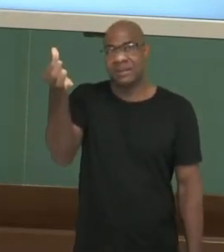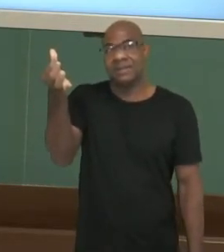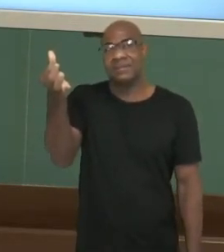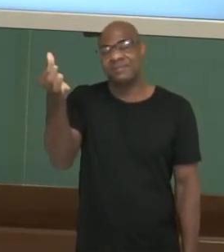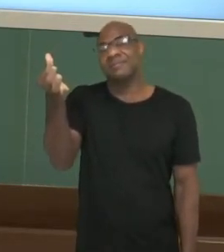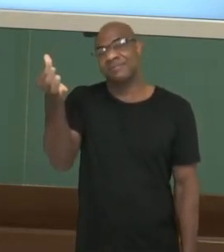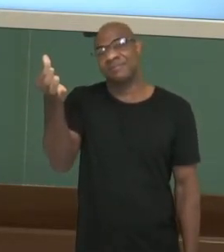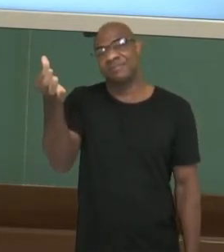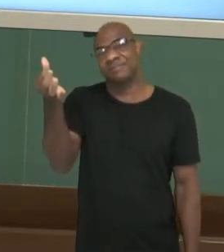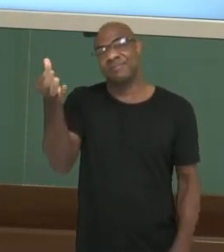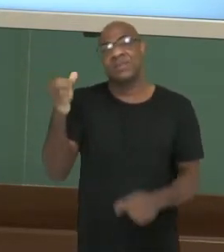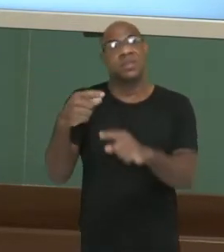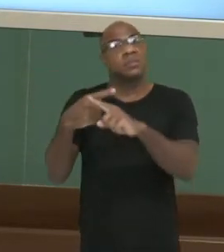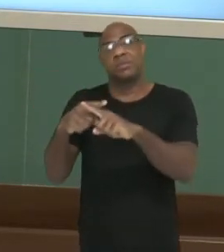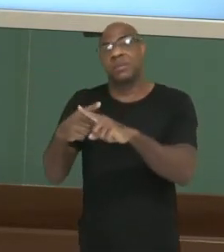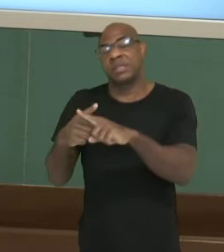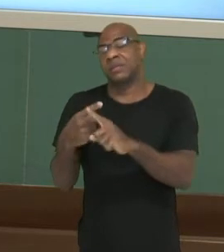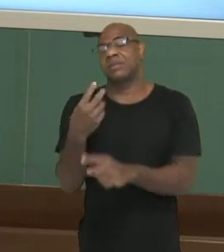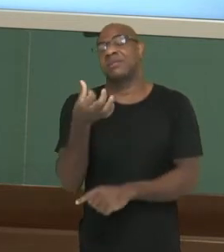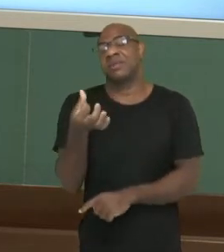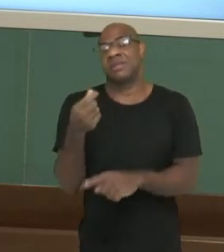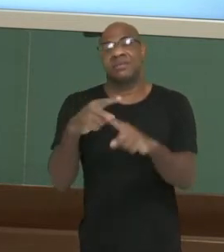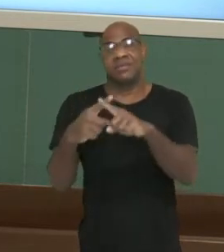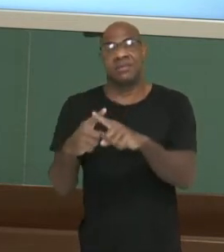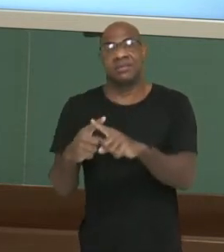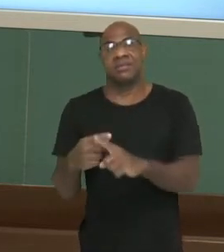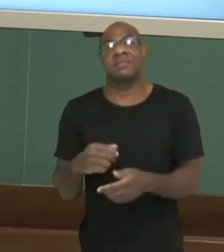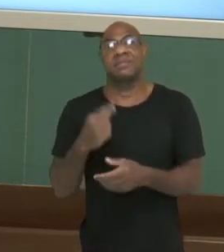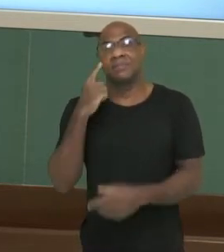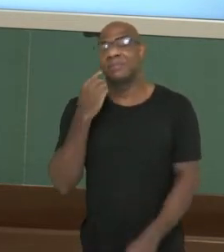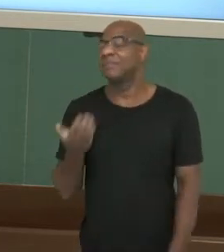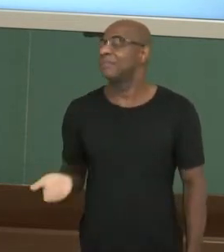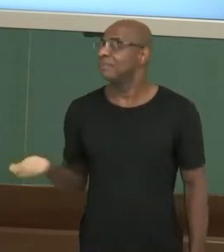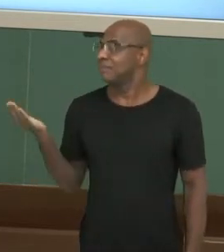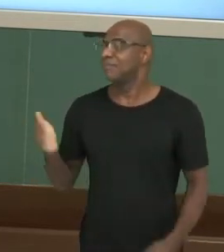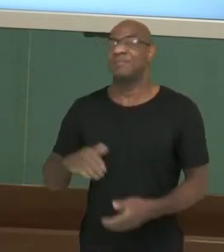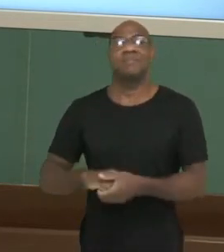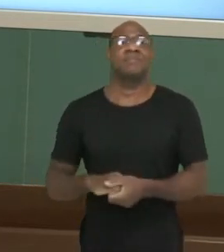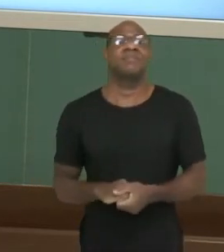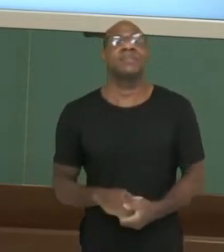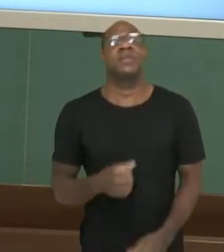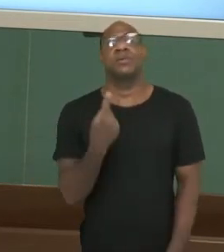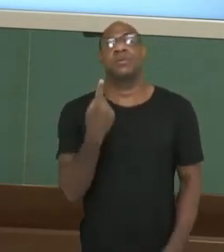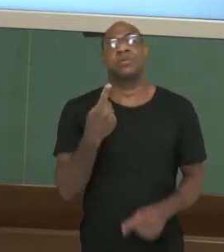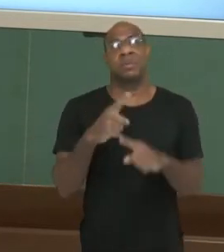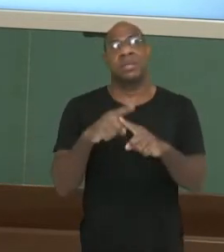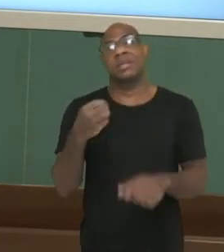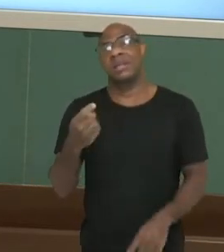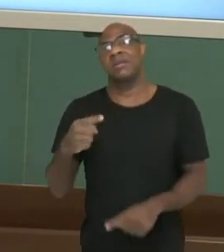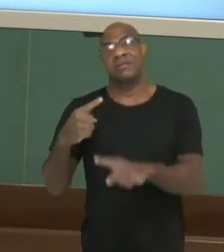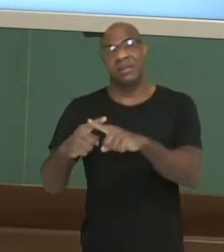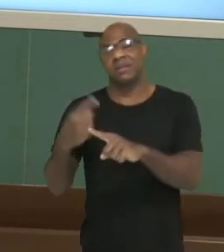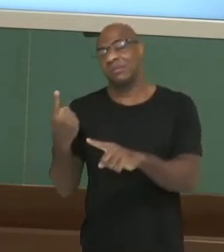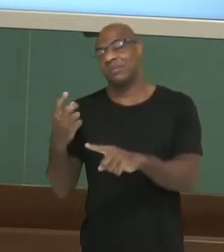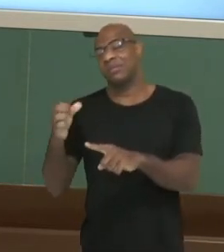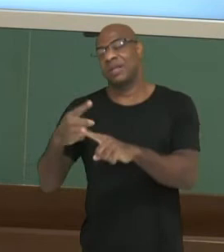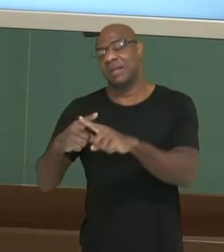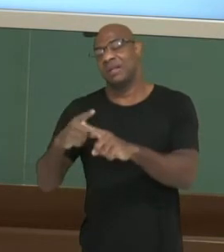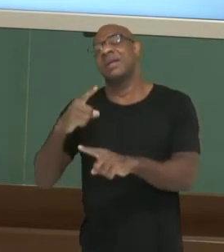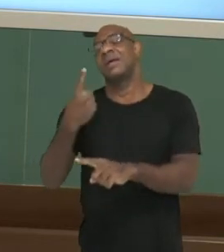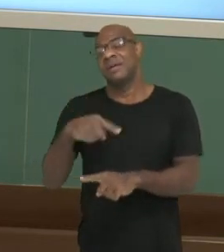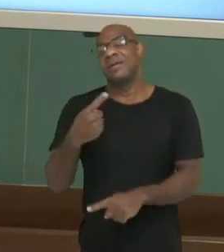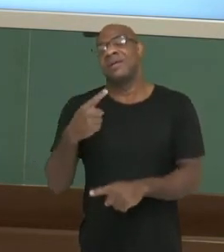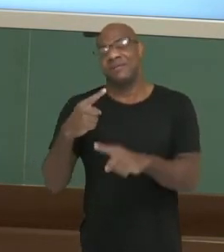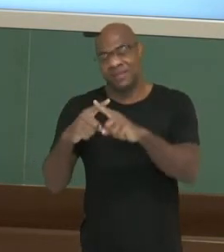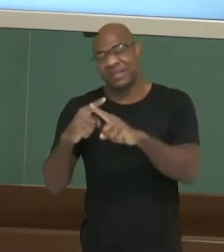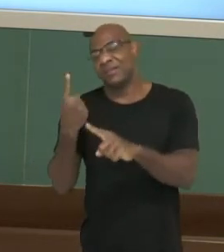mesmo se multiplicando 6 vezes. Então, 1,004 vezes 1,004 vezes 1, e por